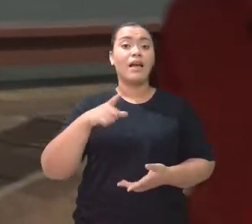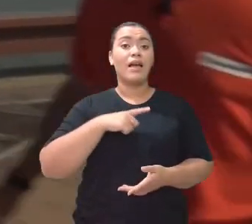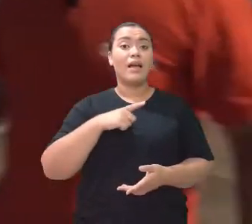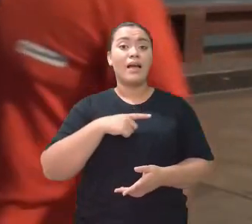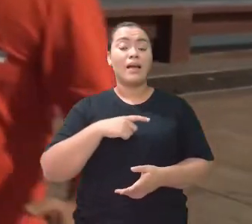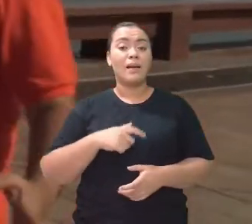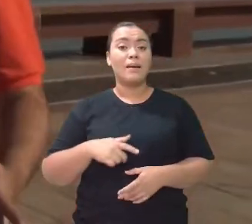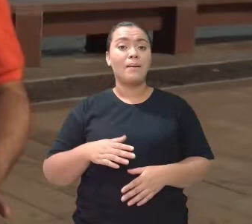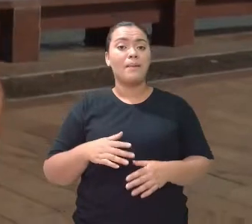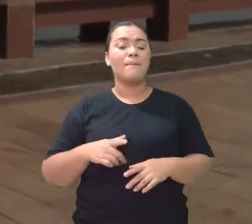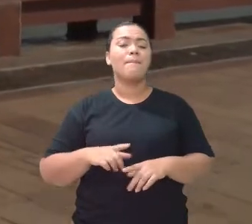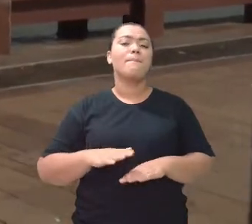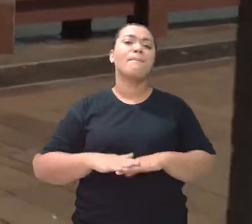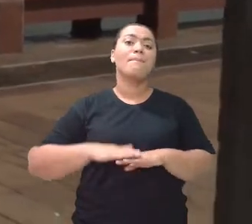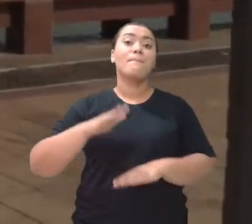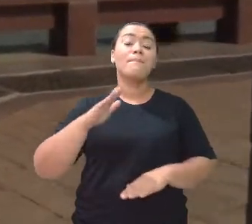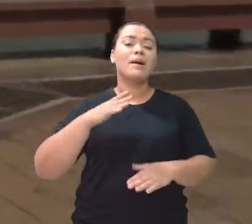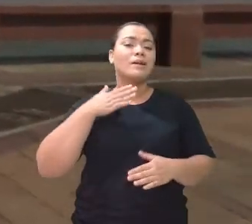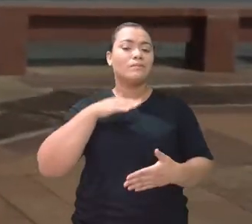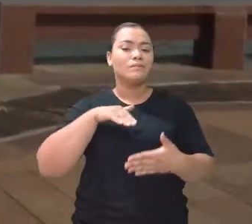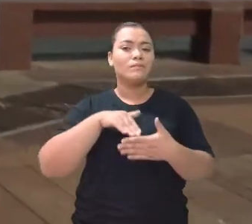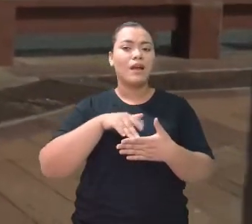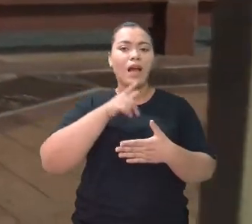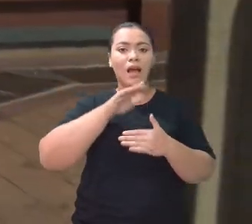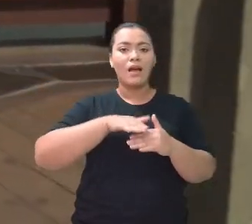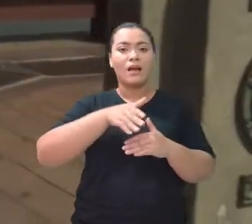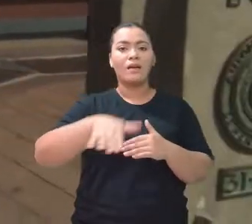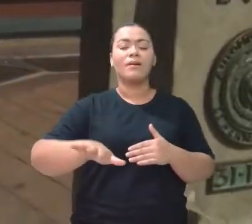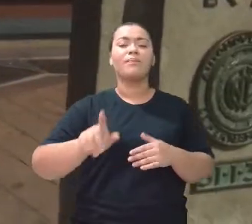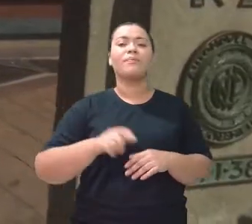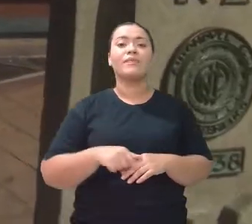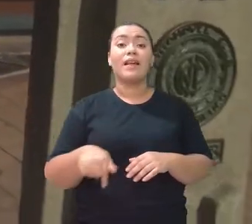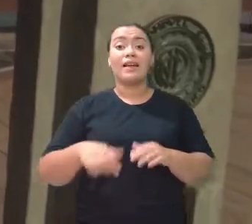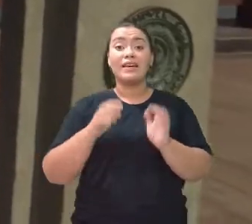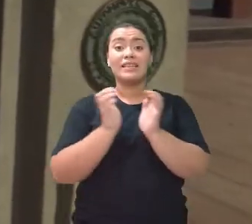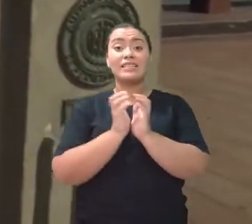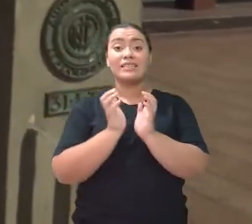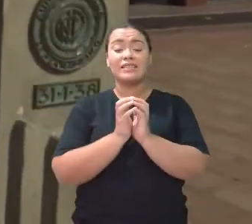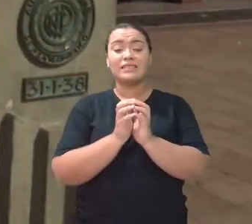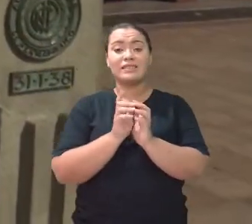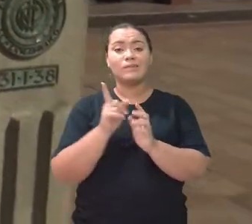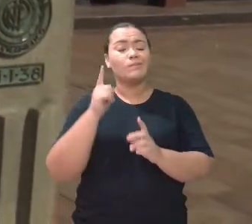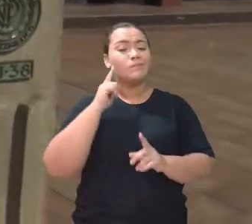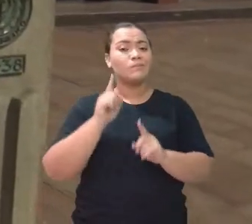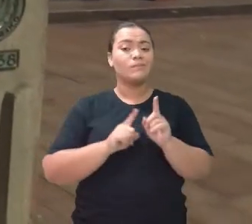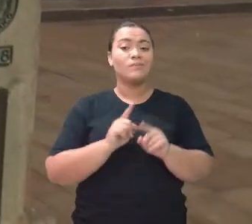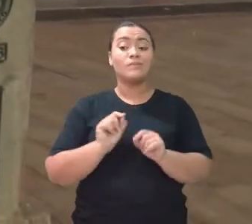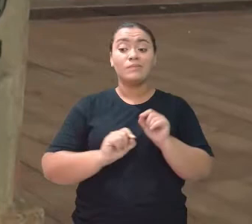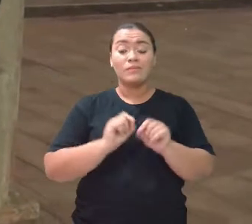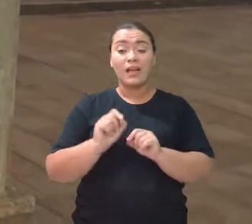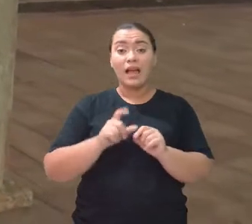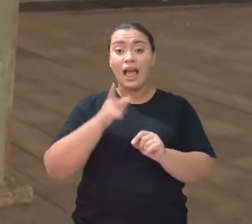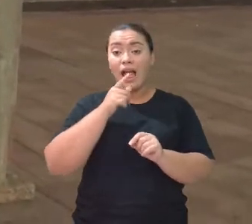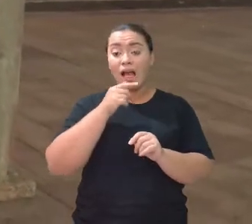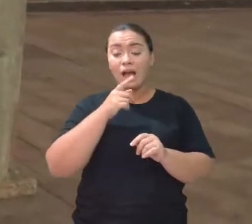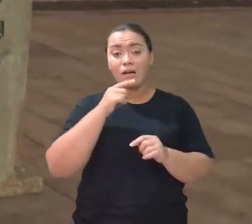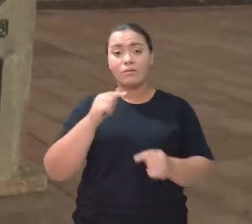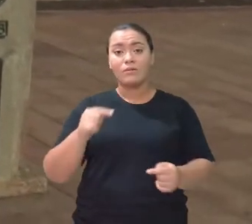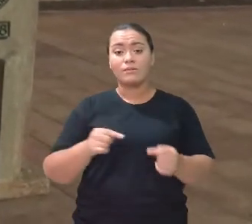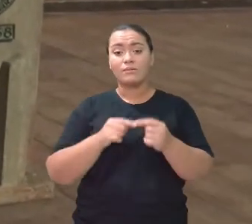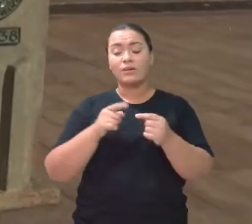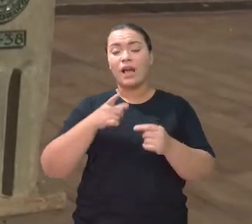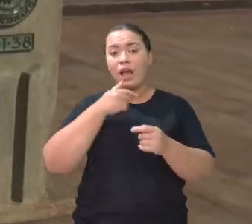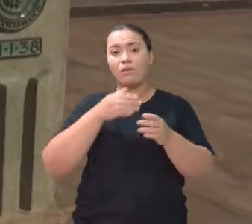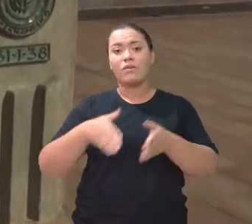leste do nosso estado, onde o Recife vai aqui, ó, se encontrar. As águas do rio